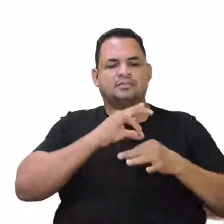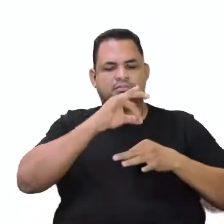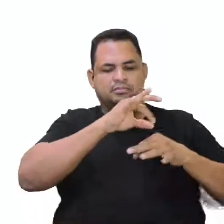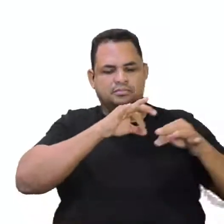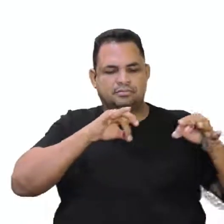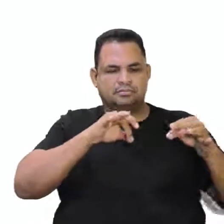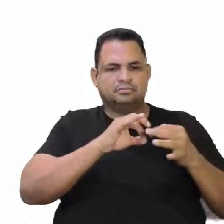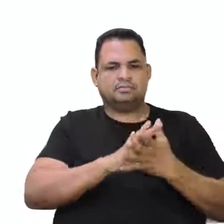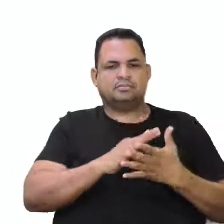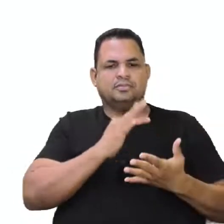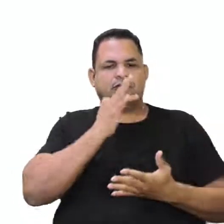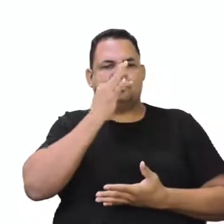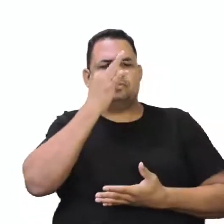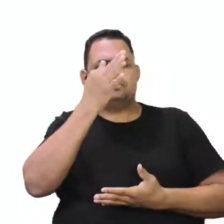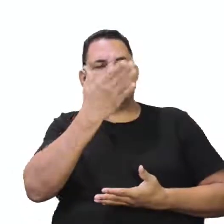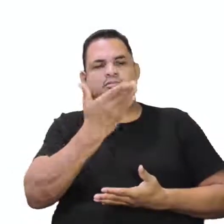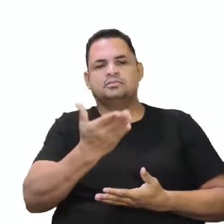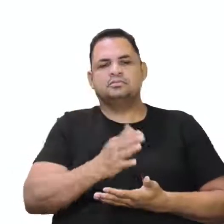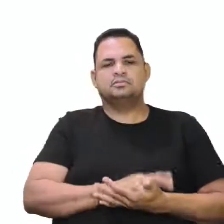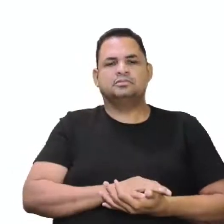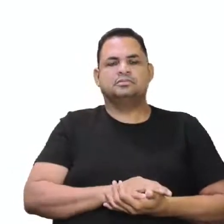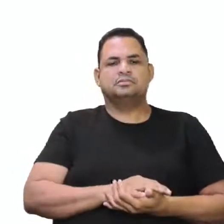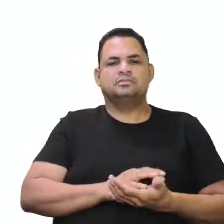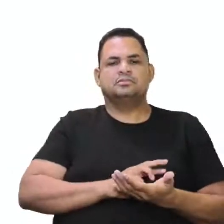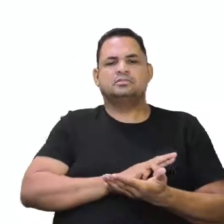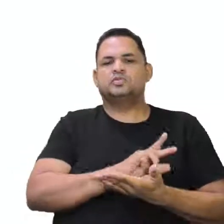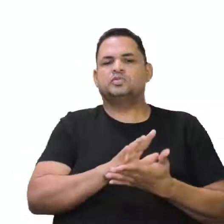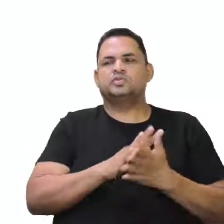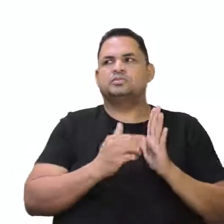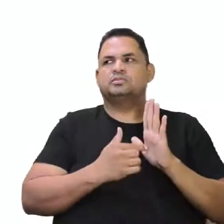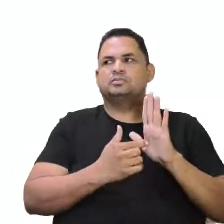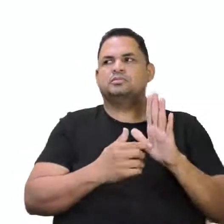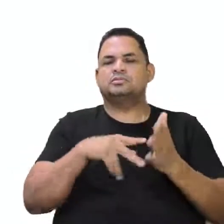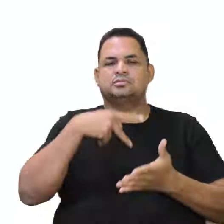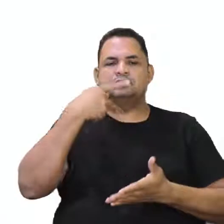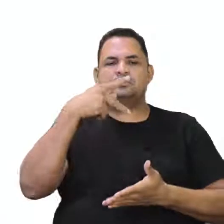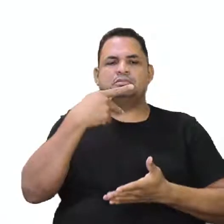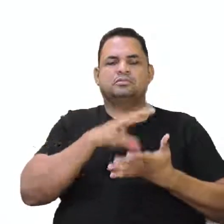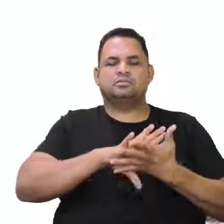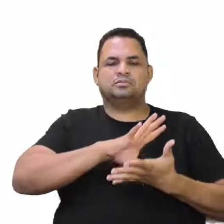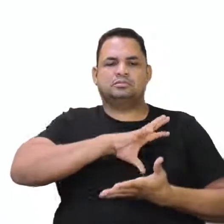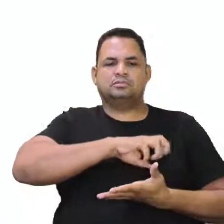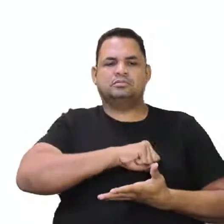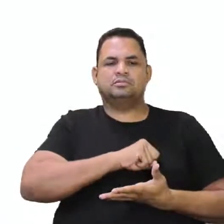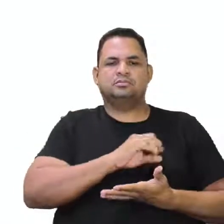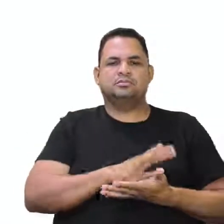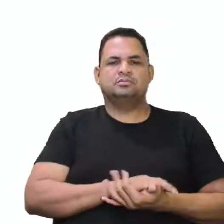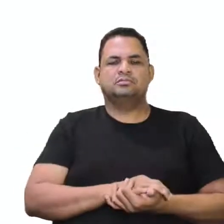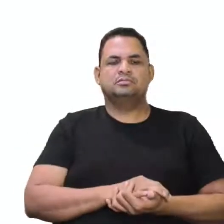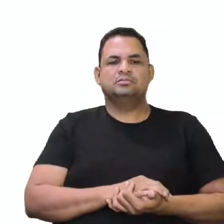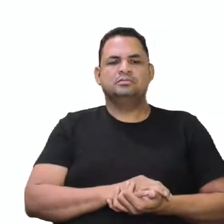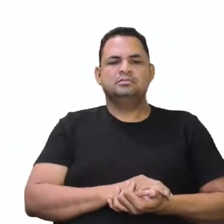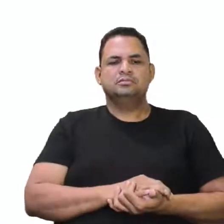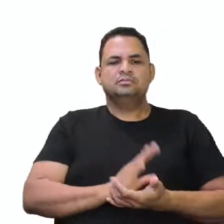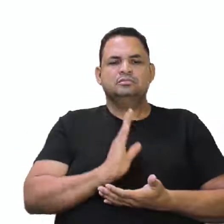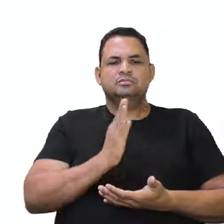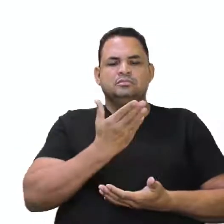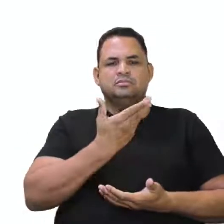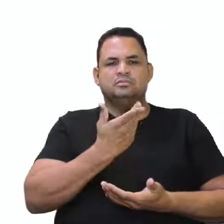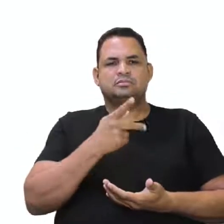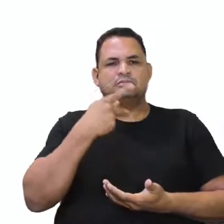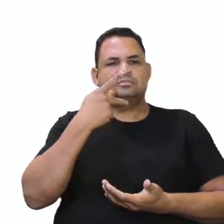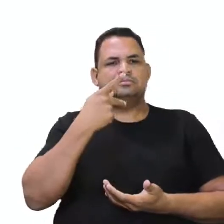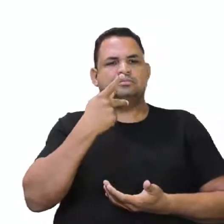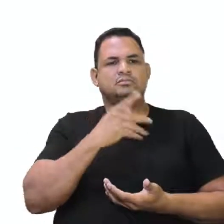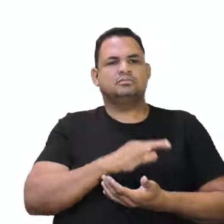presentinhos, nós temos flowers, flores, enfim, tudo indica que nós vamos falar sobre amor, além de nós já estamos